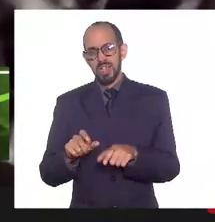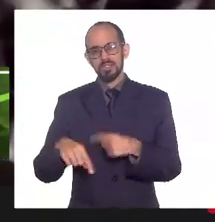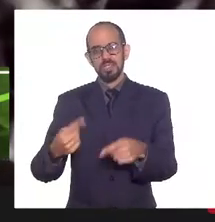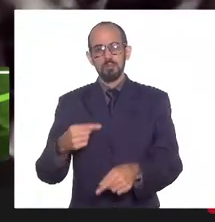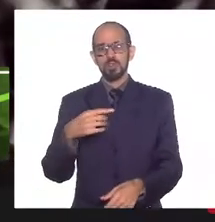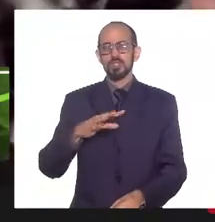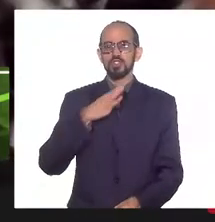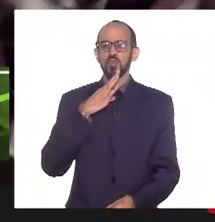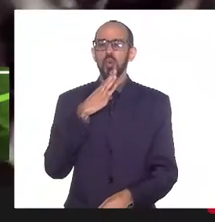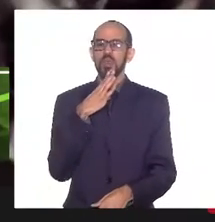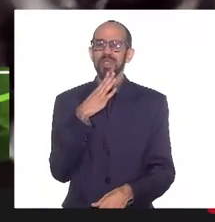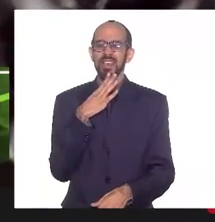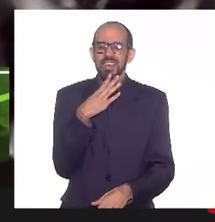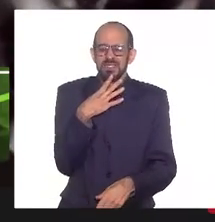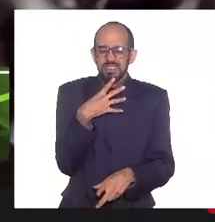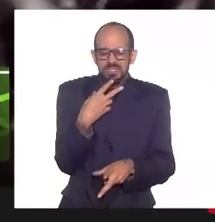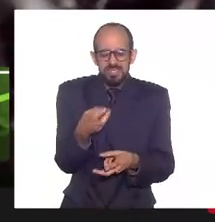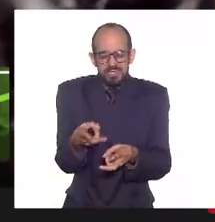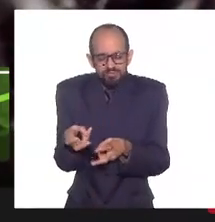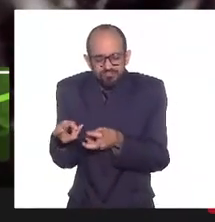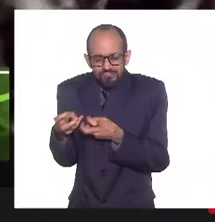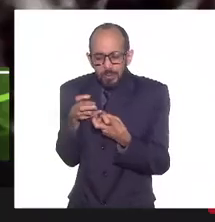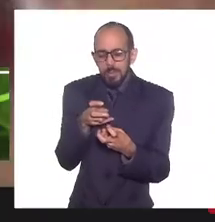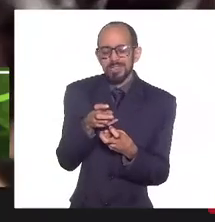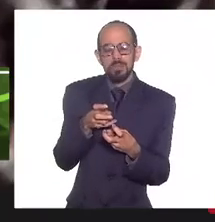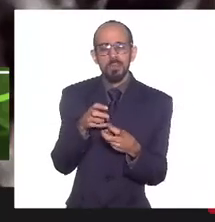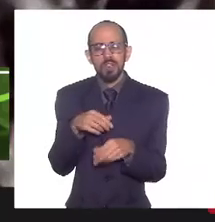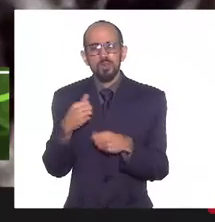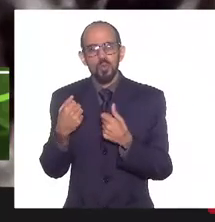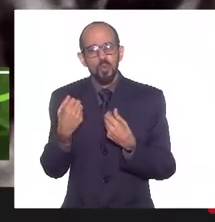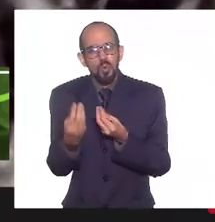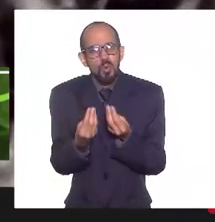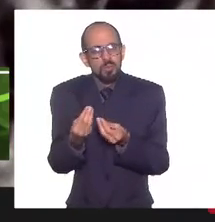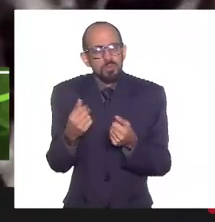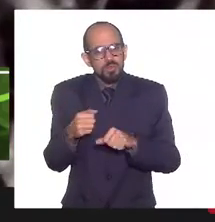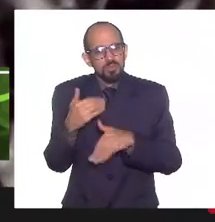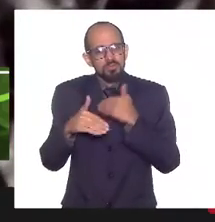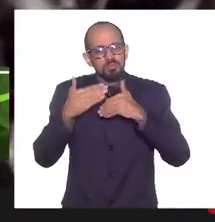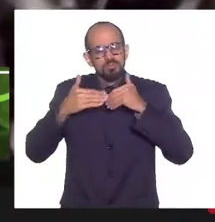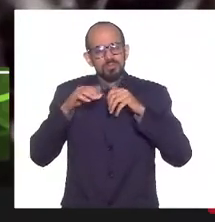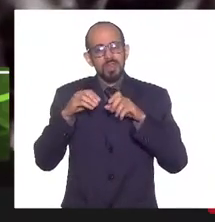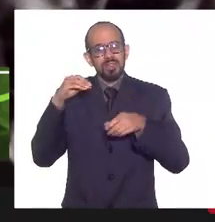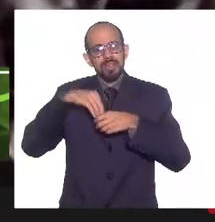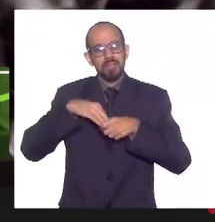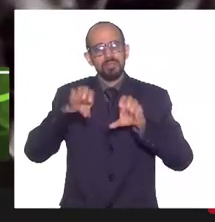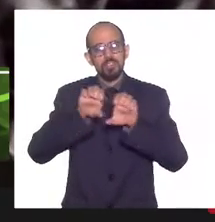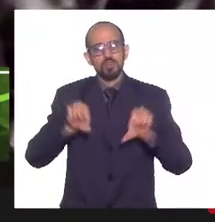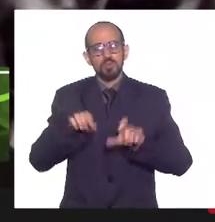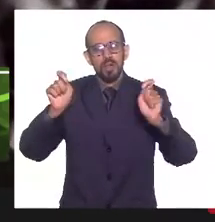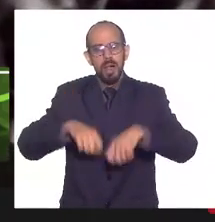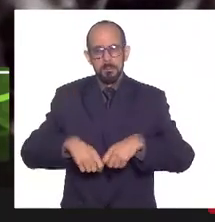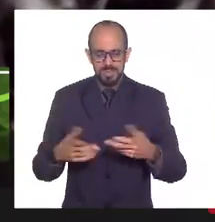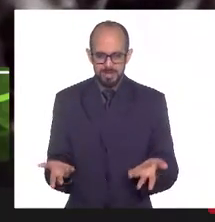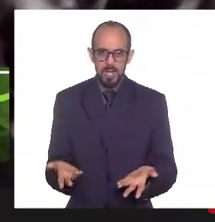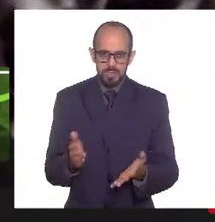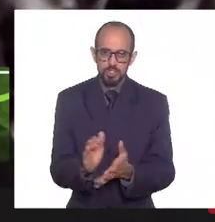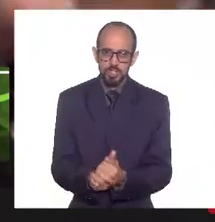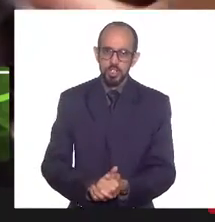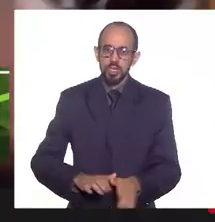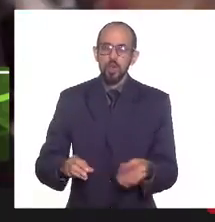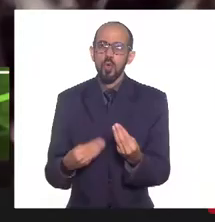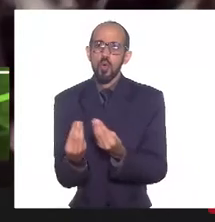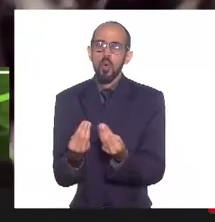conhece conhece o que nós temos de potencial de infraestrutura instalada e faz uma experiência talvez né um